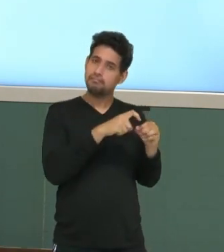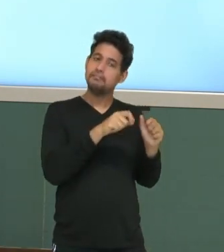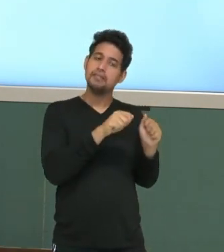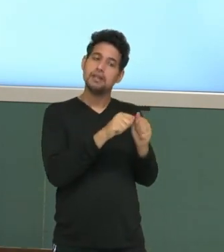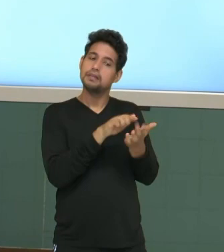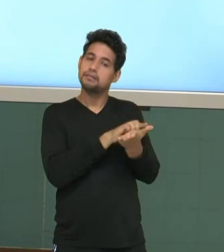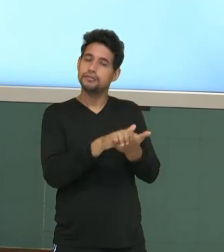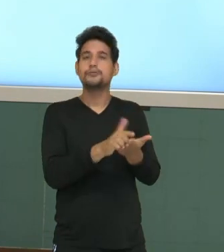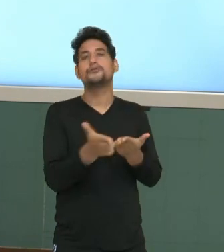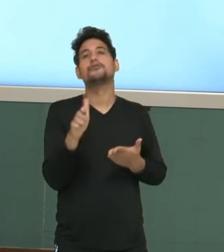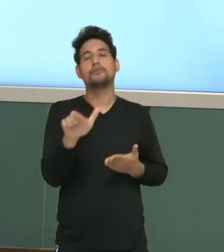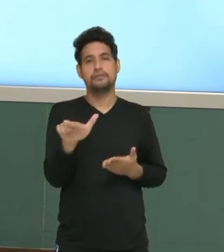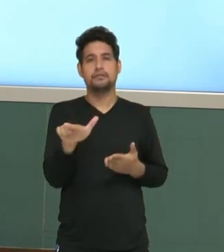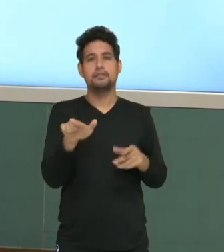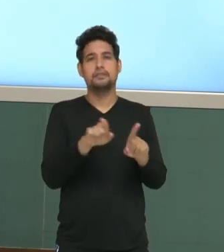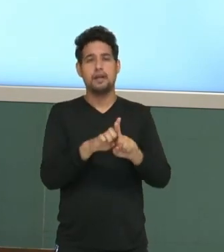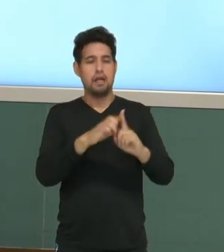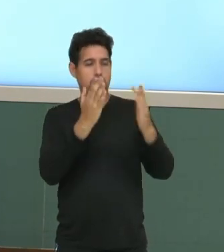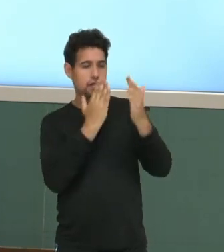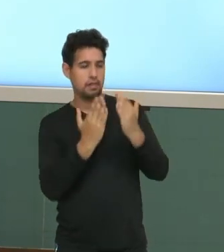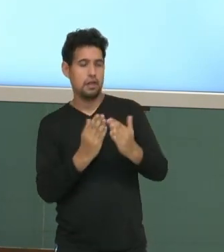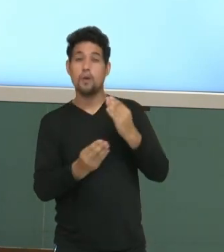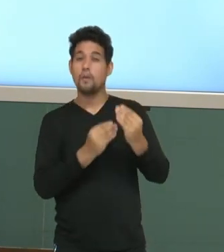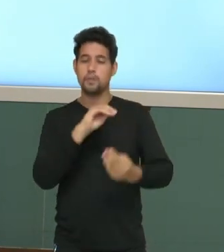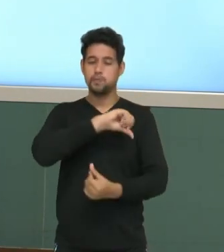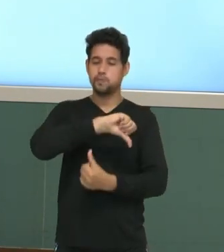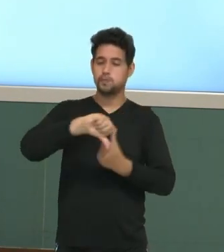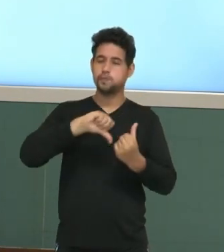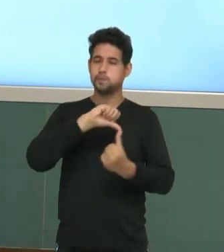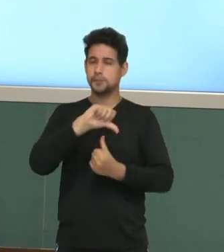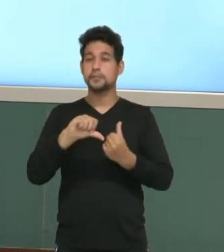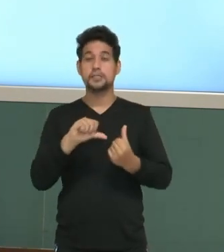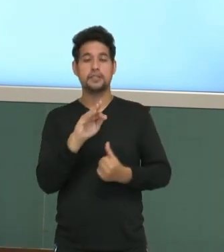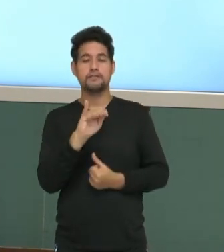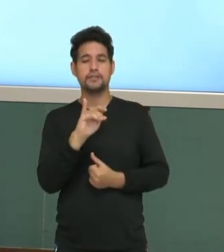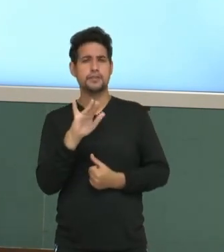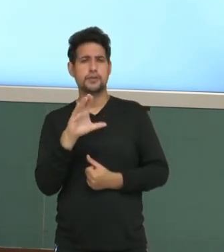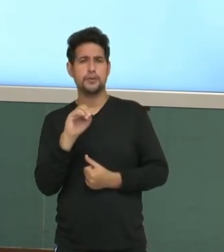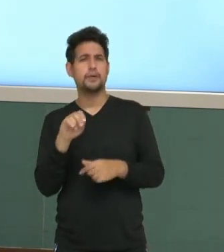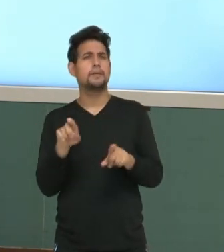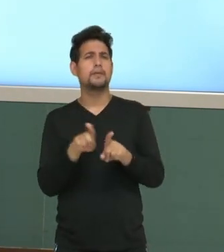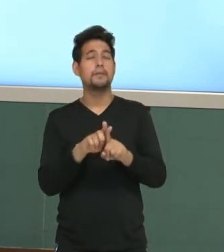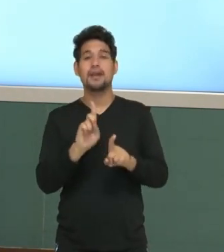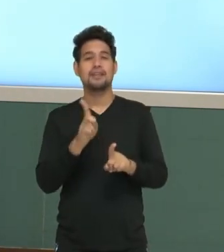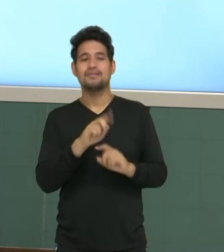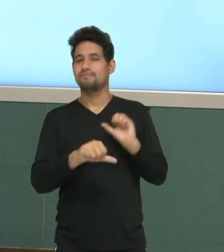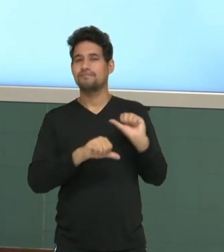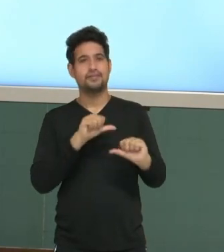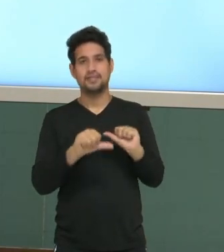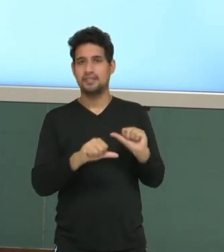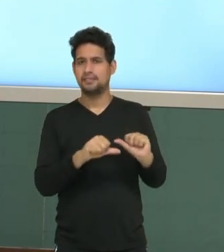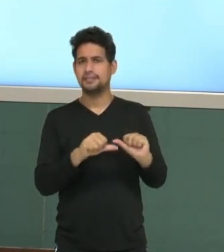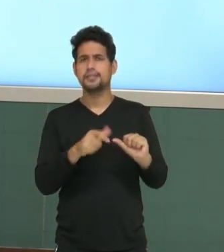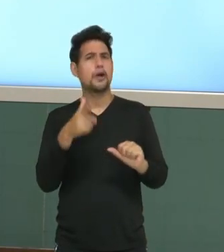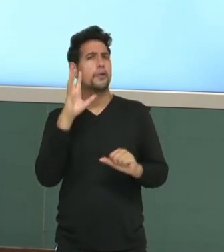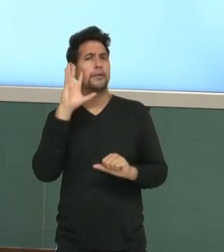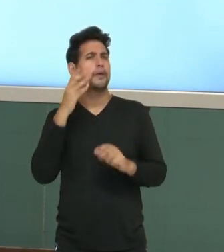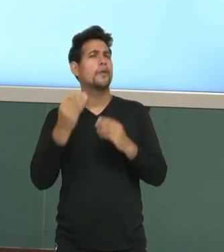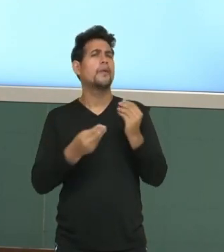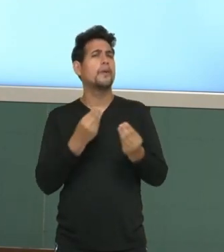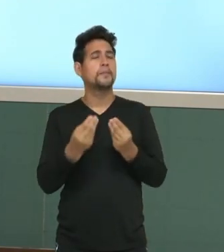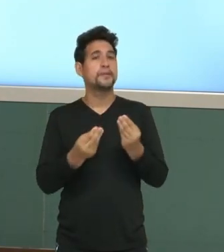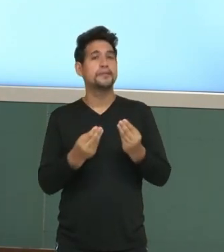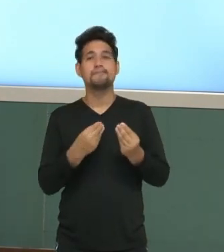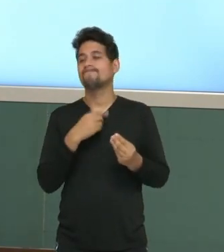atrás, as transformações associadas à mudança de estado físico, e aquelas irreversíveis que aconteceu e